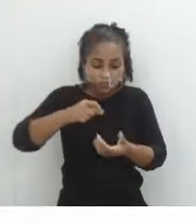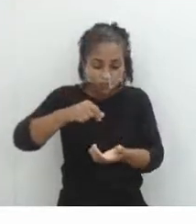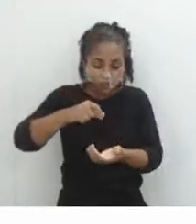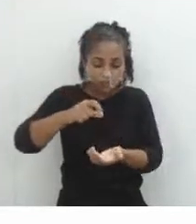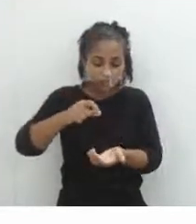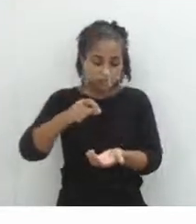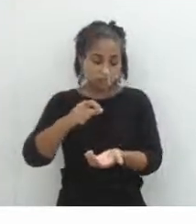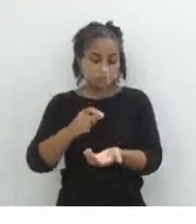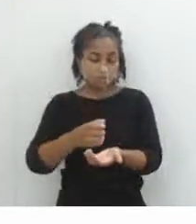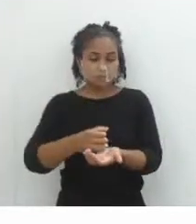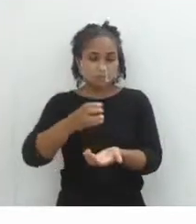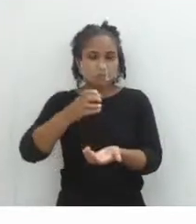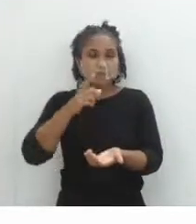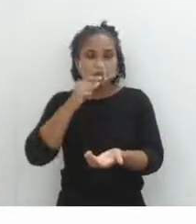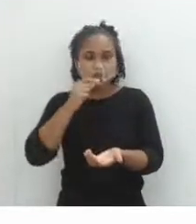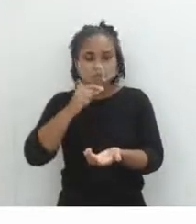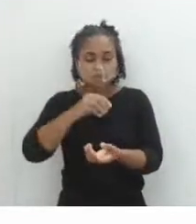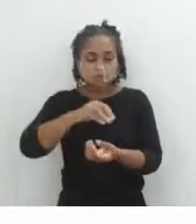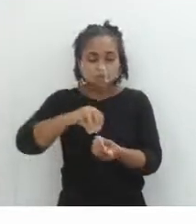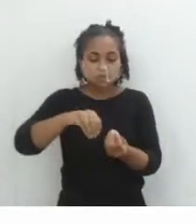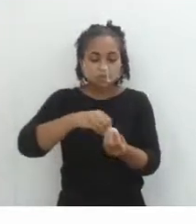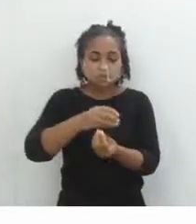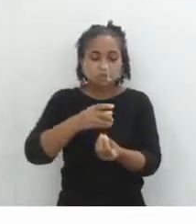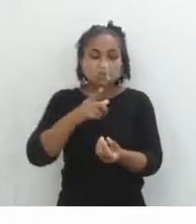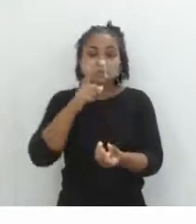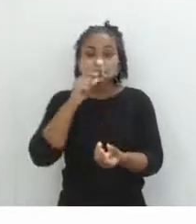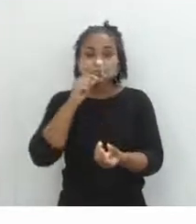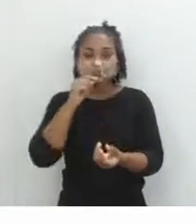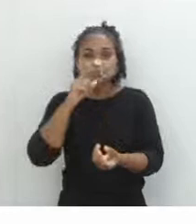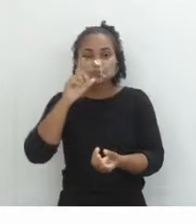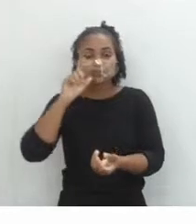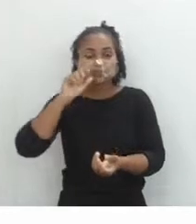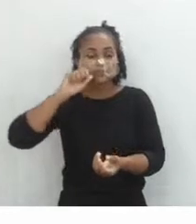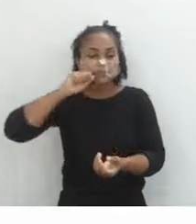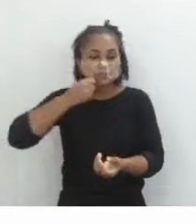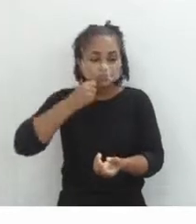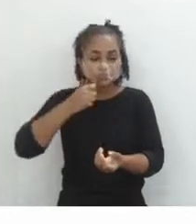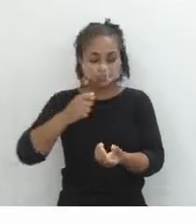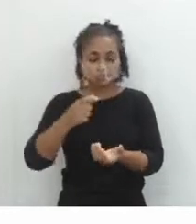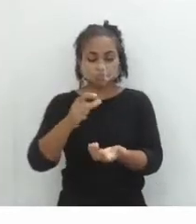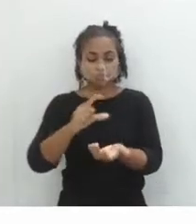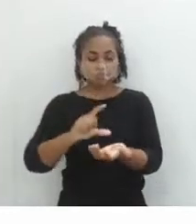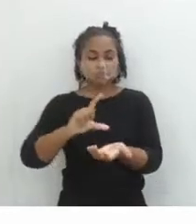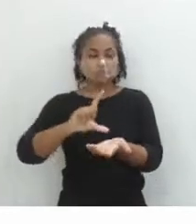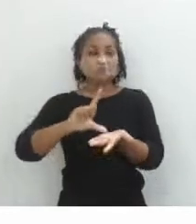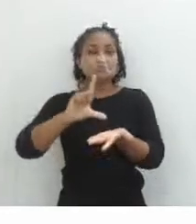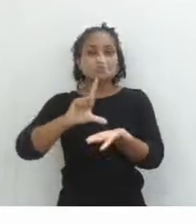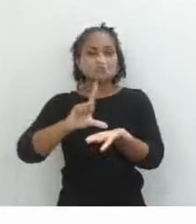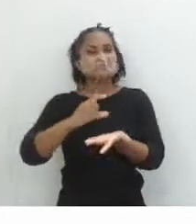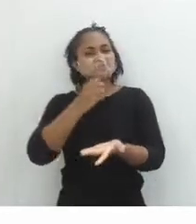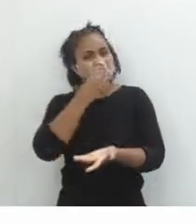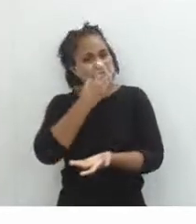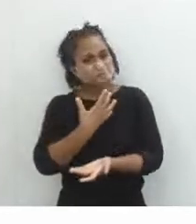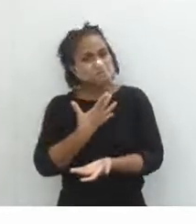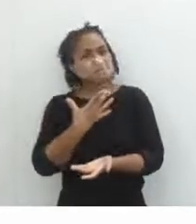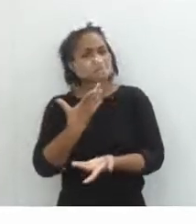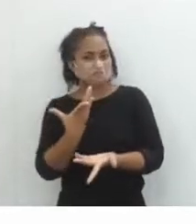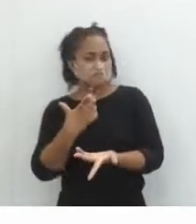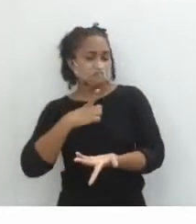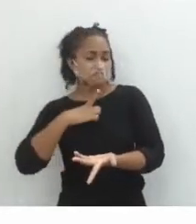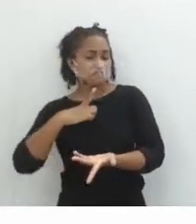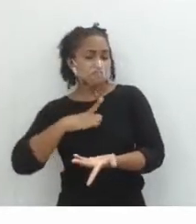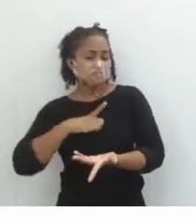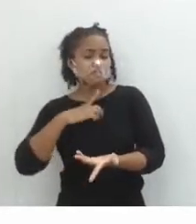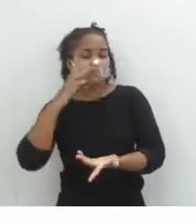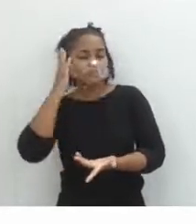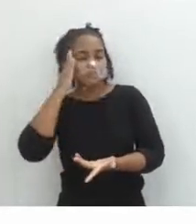água, a água ela consegue diluir aquele em pó e formar o suco com corante. Isso são alguns dos exemplos que